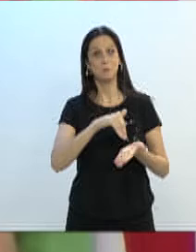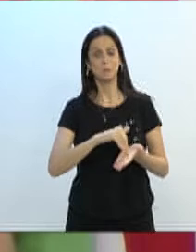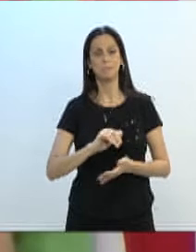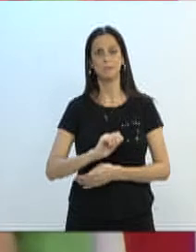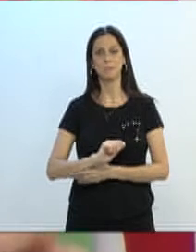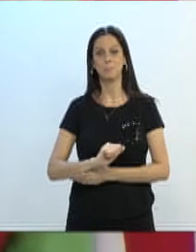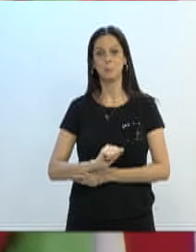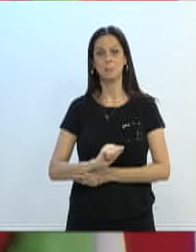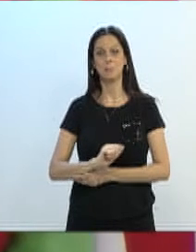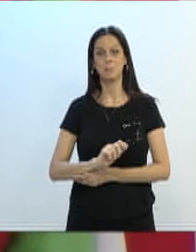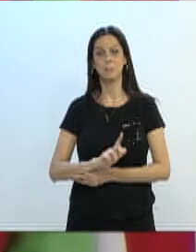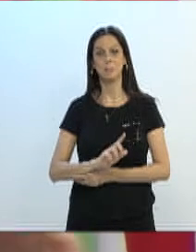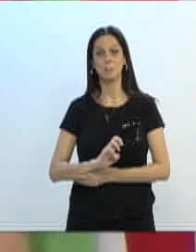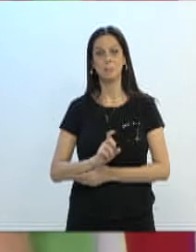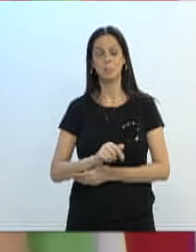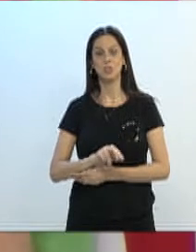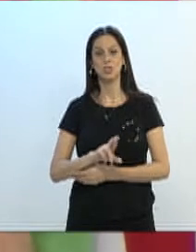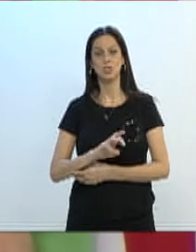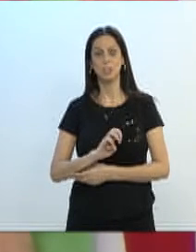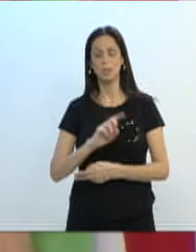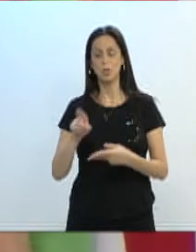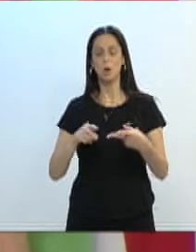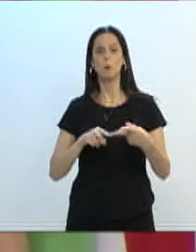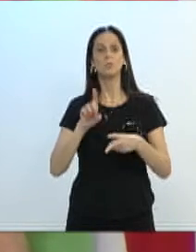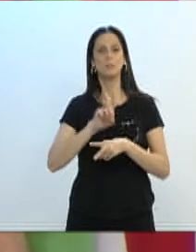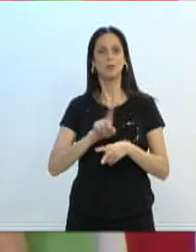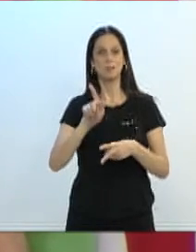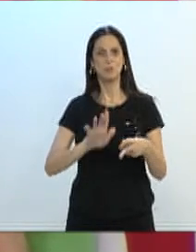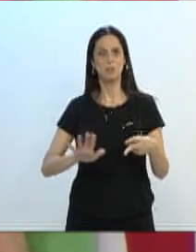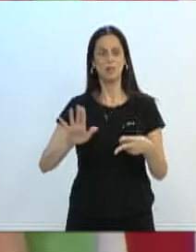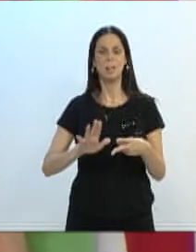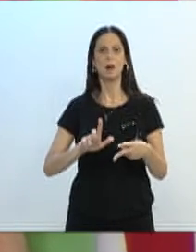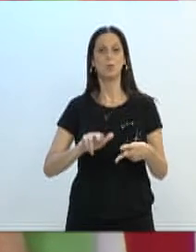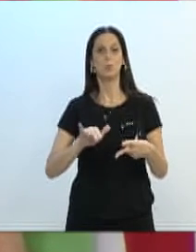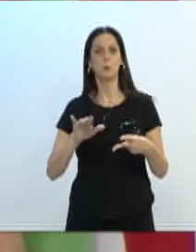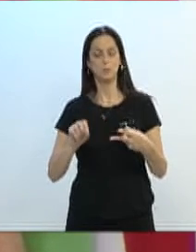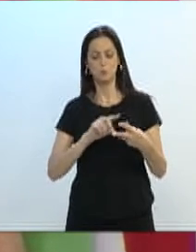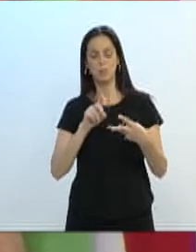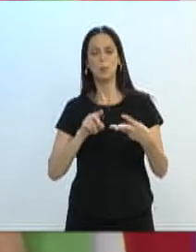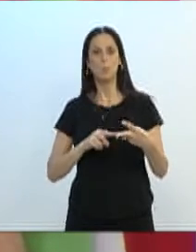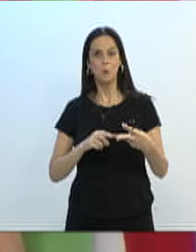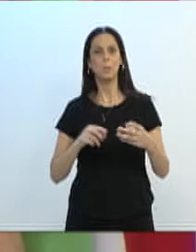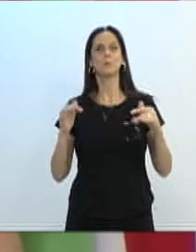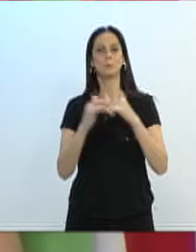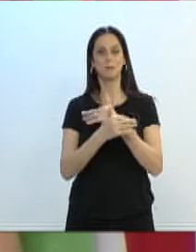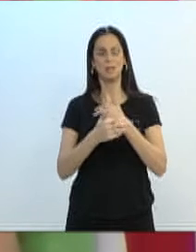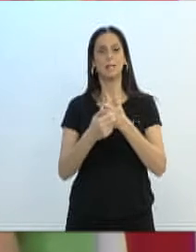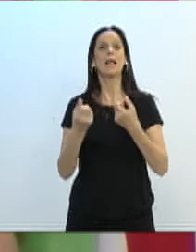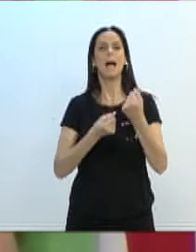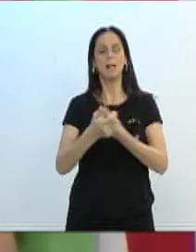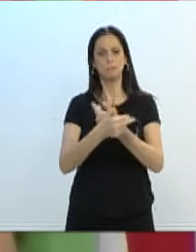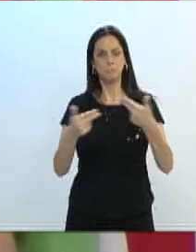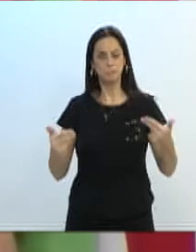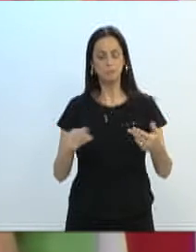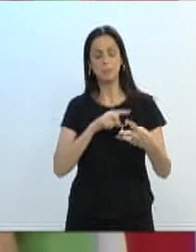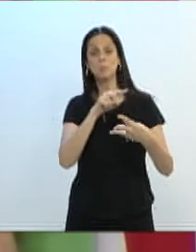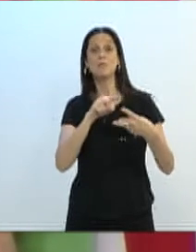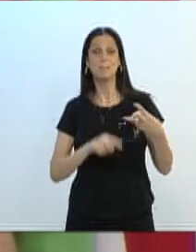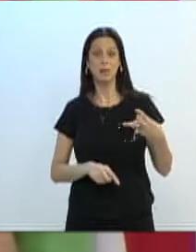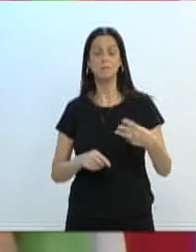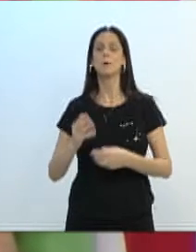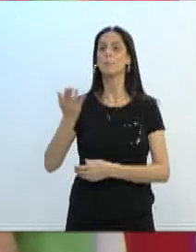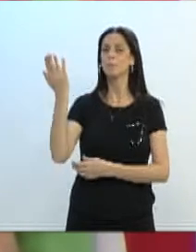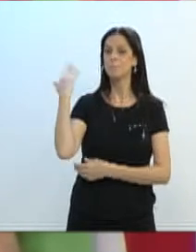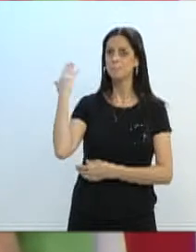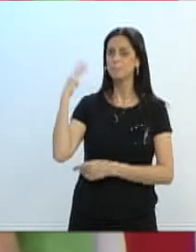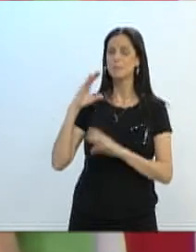e ao diretor-geral Lúcio e o diretor de transportes Laírto Leite. Isso é uma demanda antiga lá da comunidade, foi